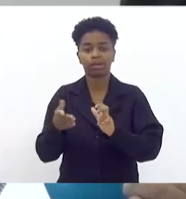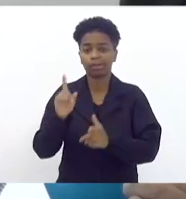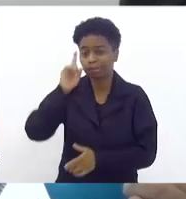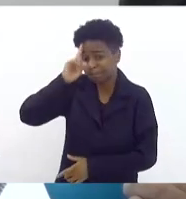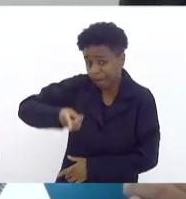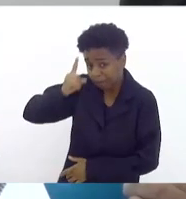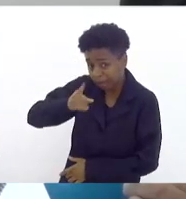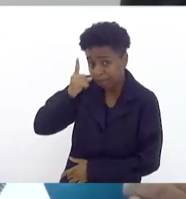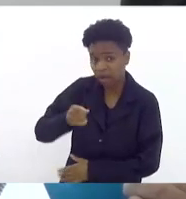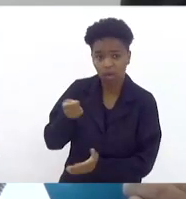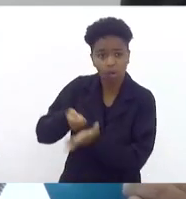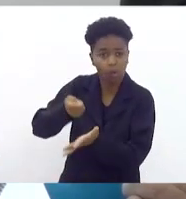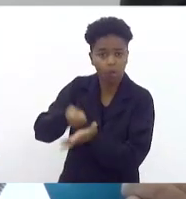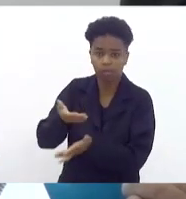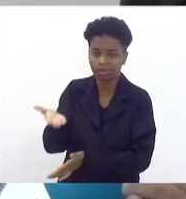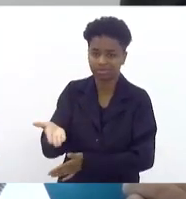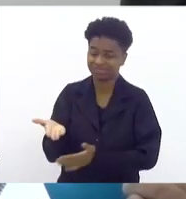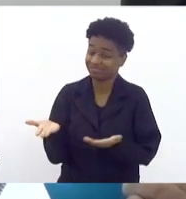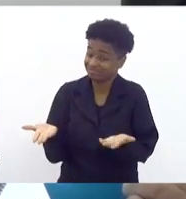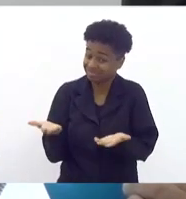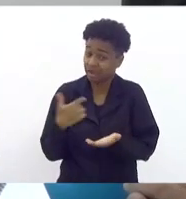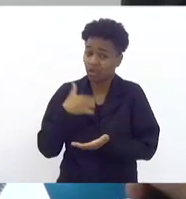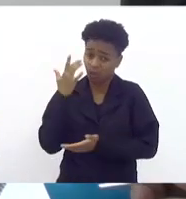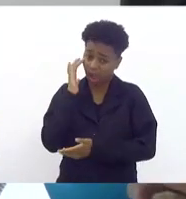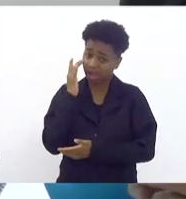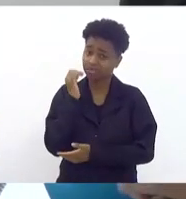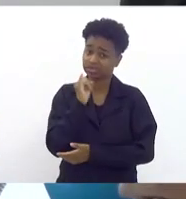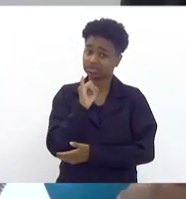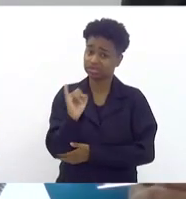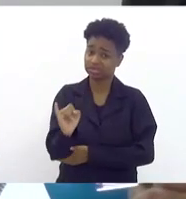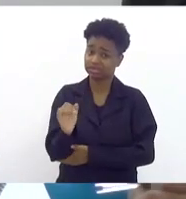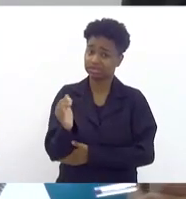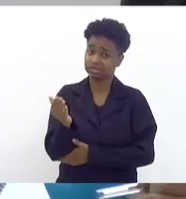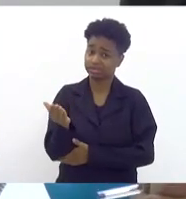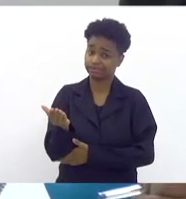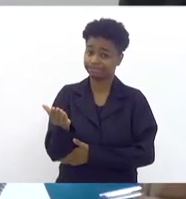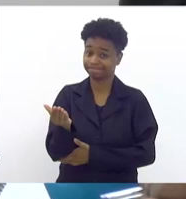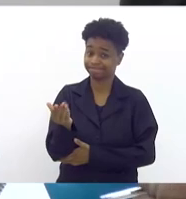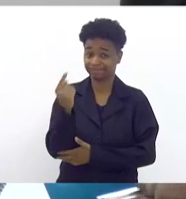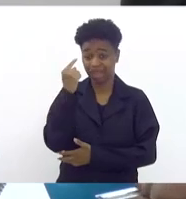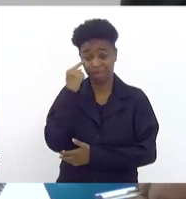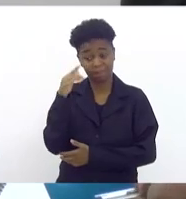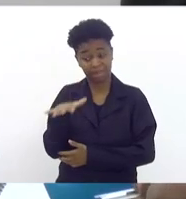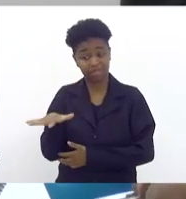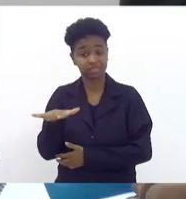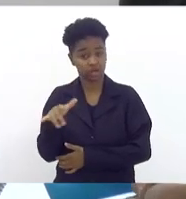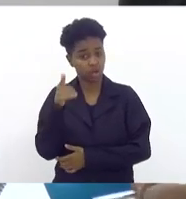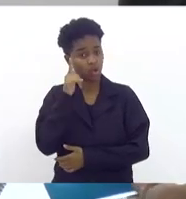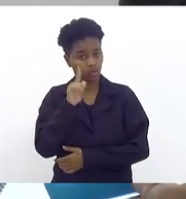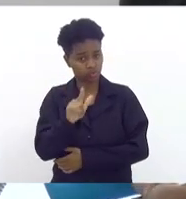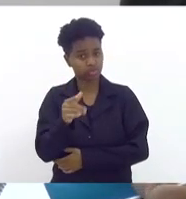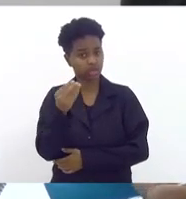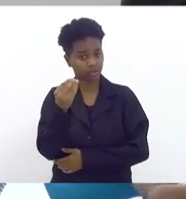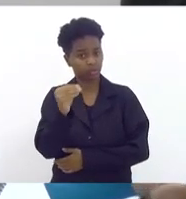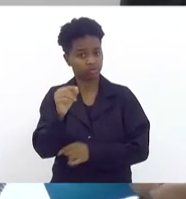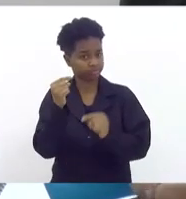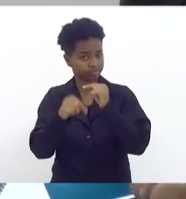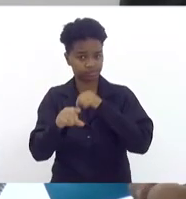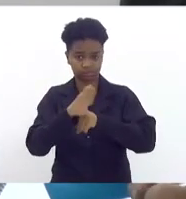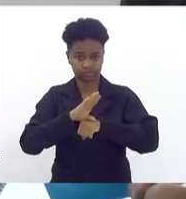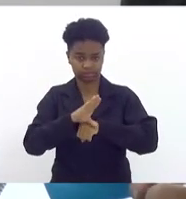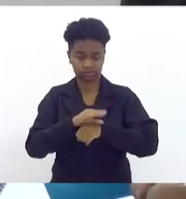aqui uma obrigatoriedade. Eu acho que se a gente levar para esse... Pode ser inconstitucional. Para esse lado, nós conseguiríamos construir essa